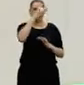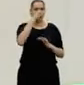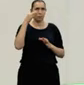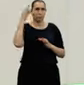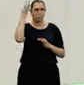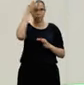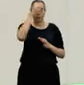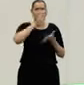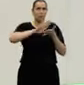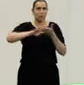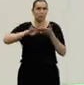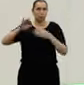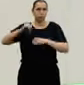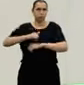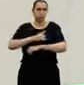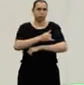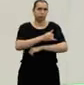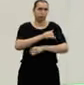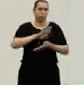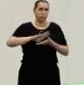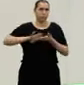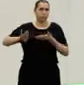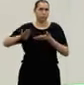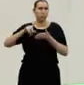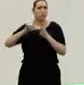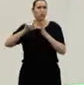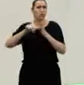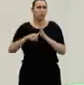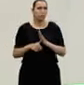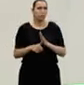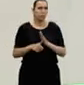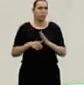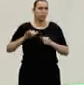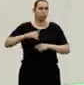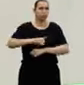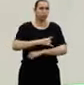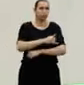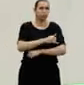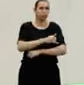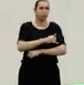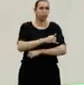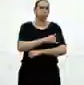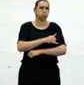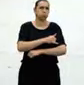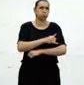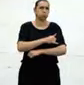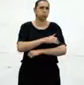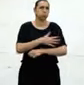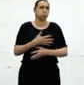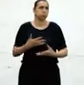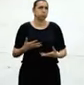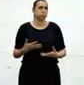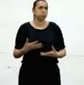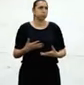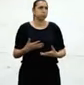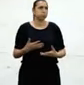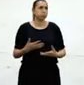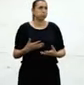sua gordura e a partir de então dessa gordura... Peraí, Viola, peraí. O